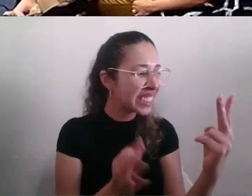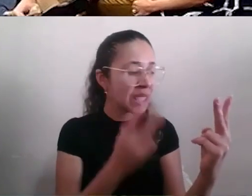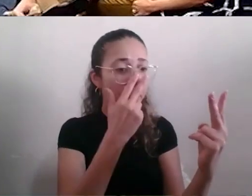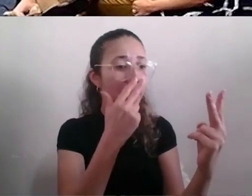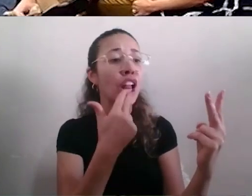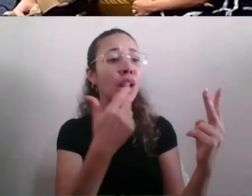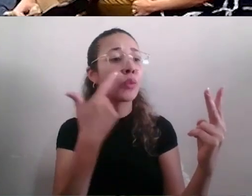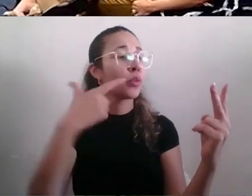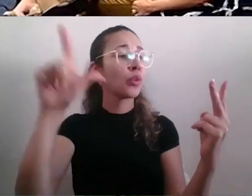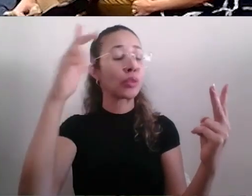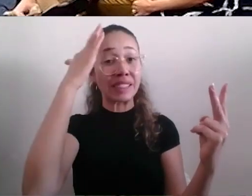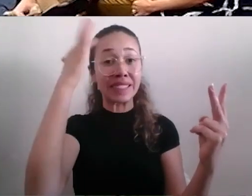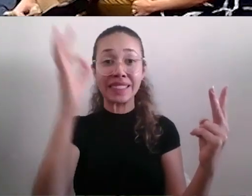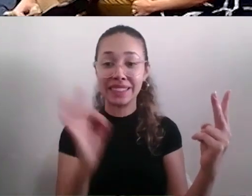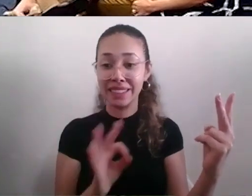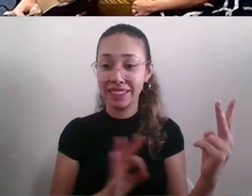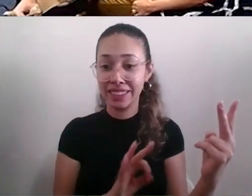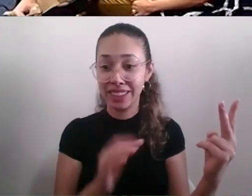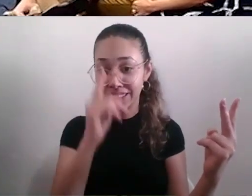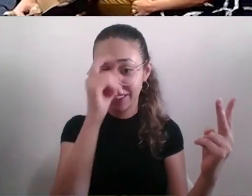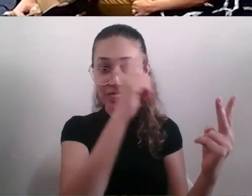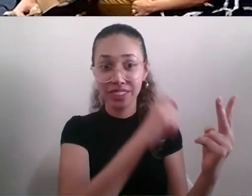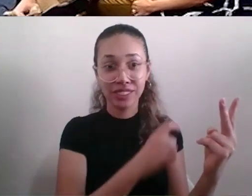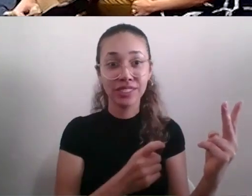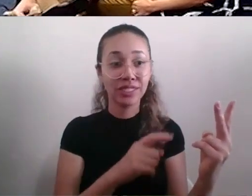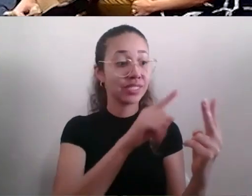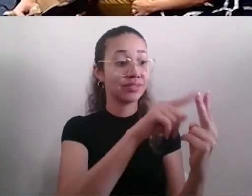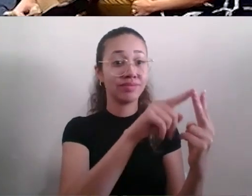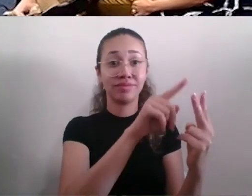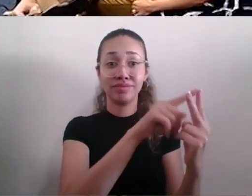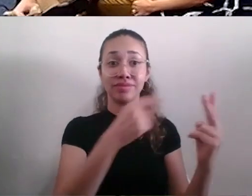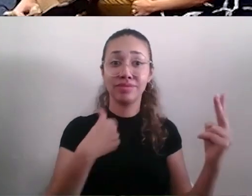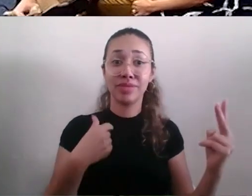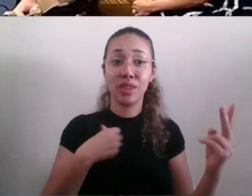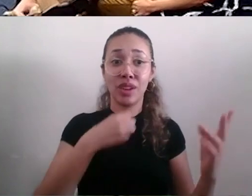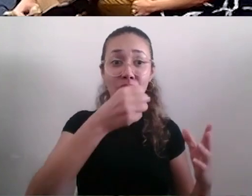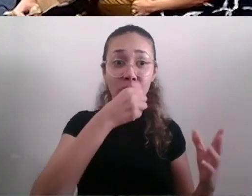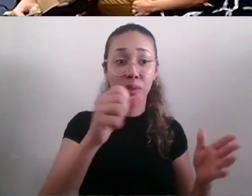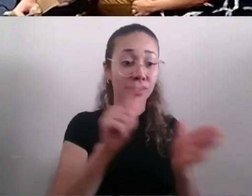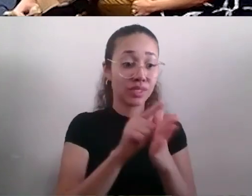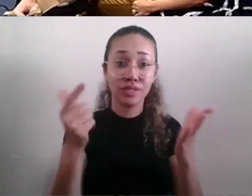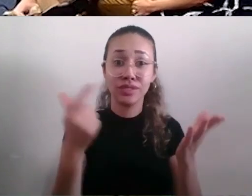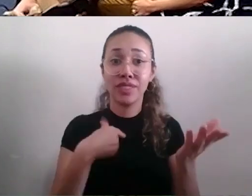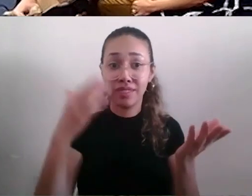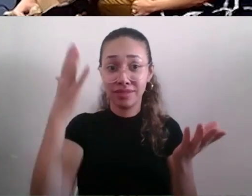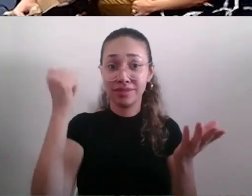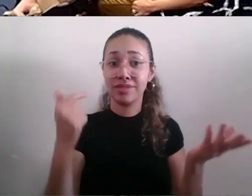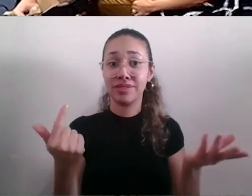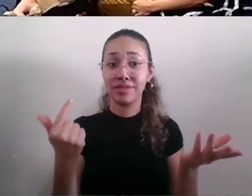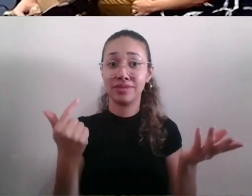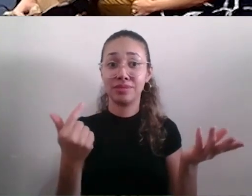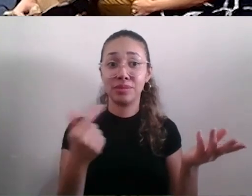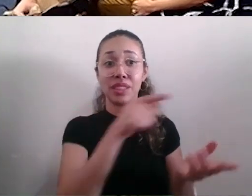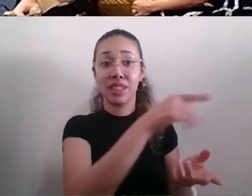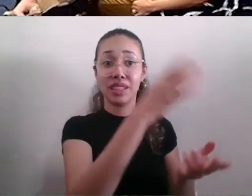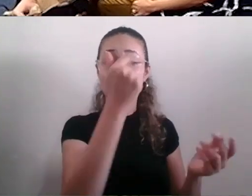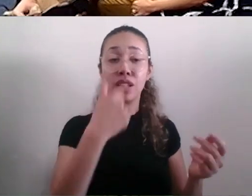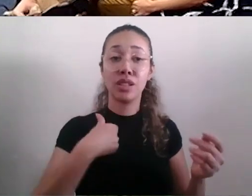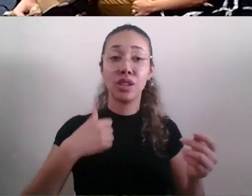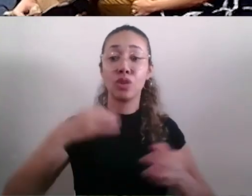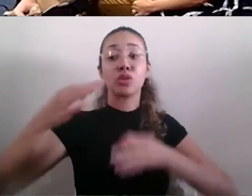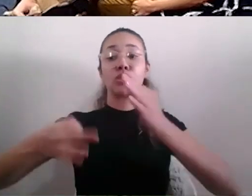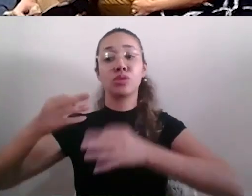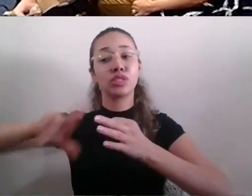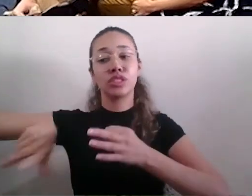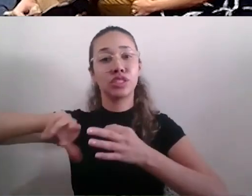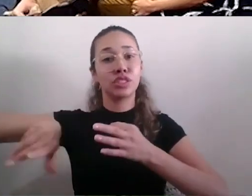nada. E isso ele está falando com uma pessoa que é repórter, que é jornalista, que ele sabe que eu não sou do judiciário, ele sabe que eu não